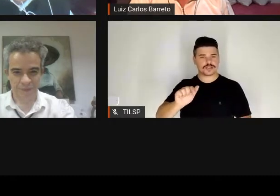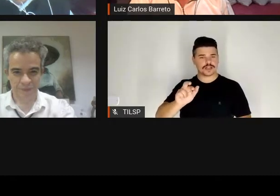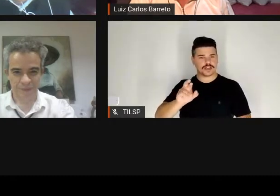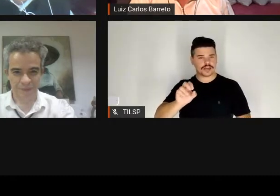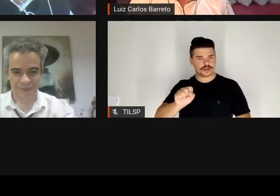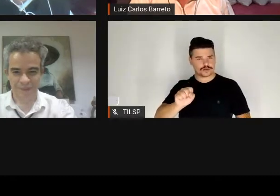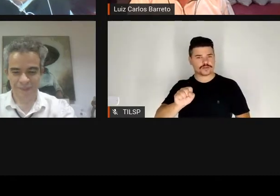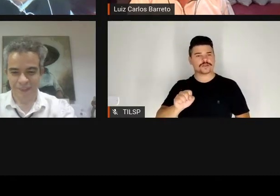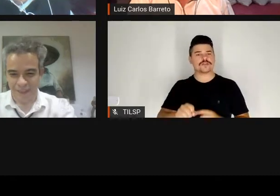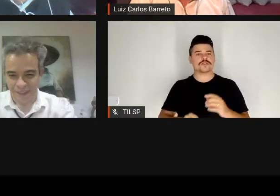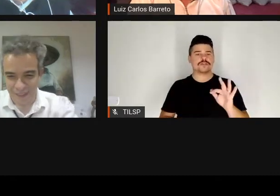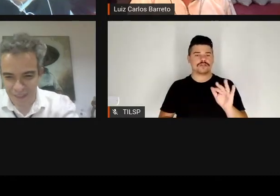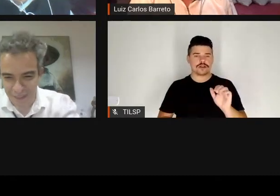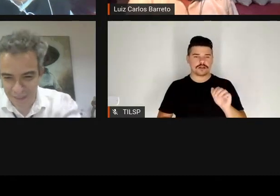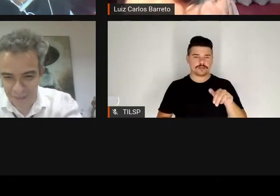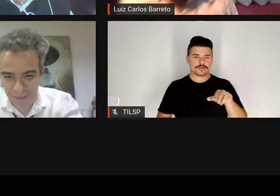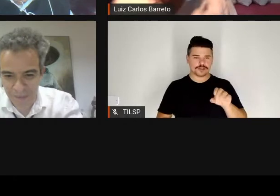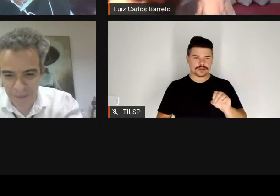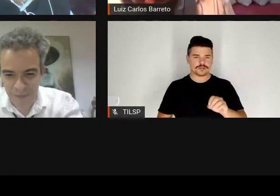Fabiano.